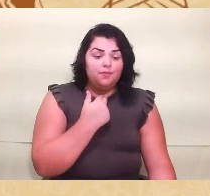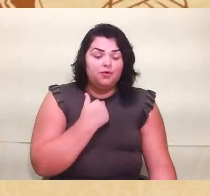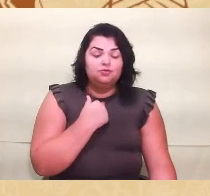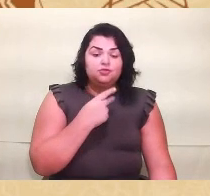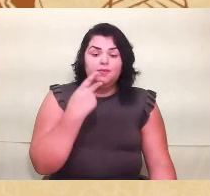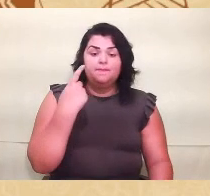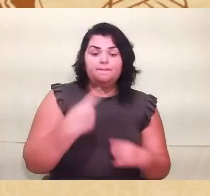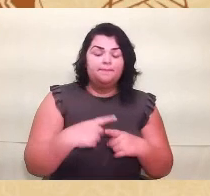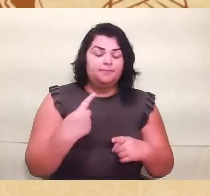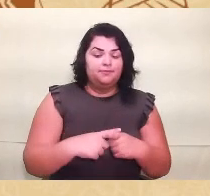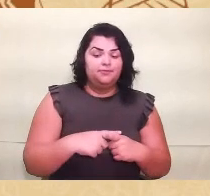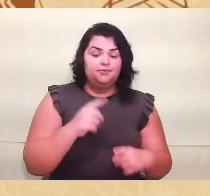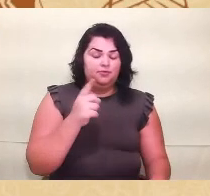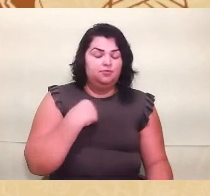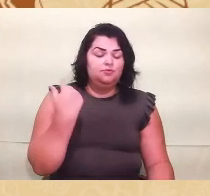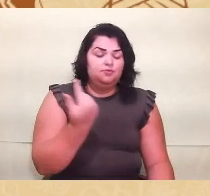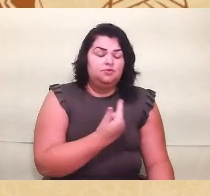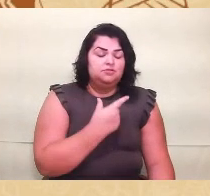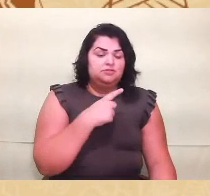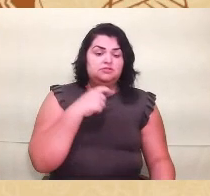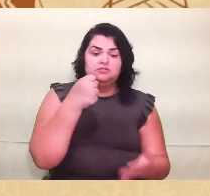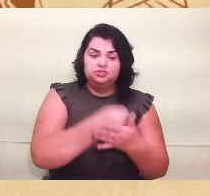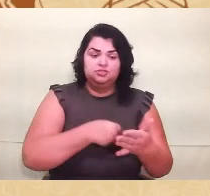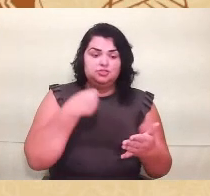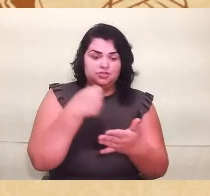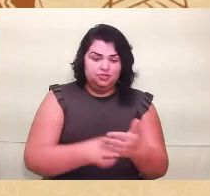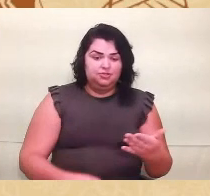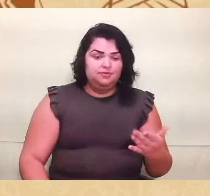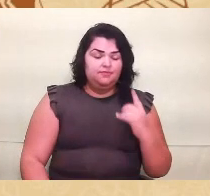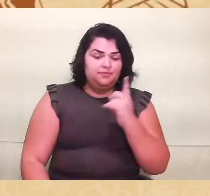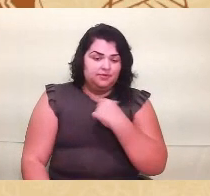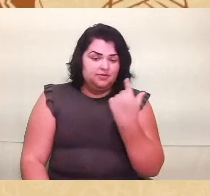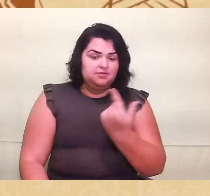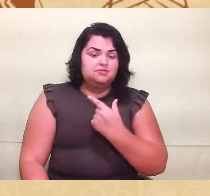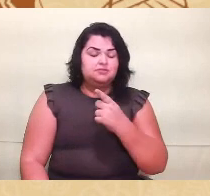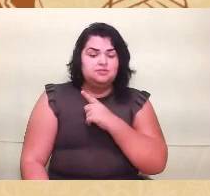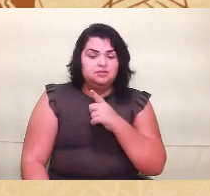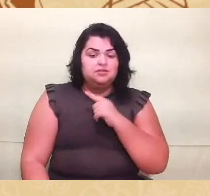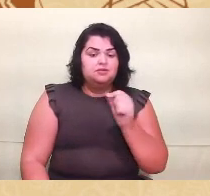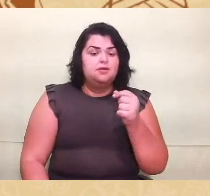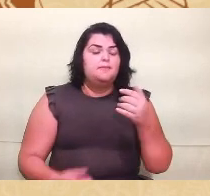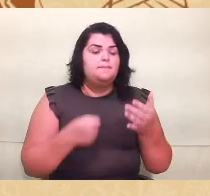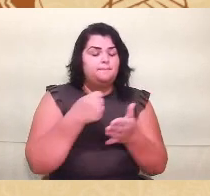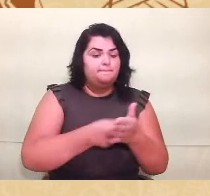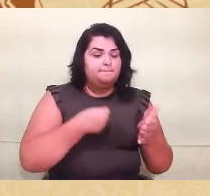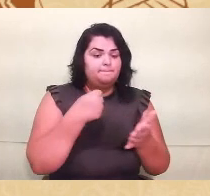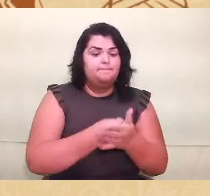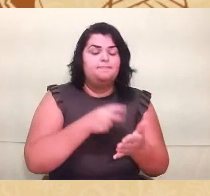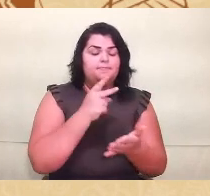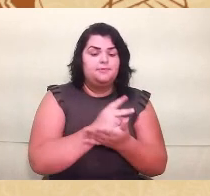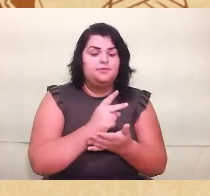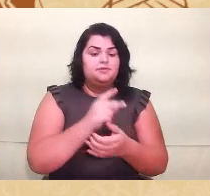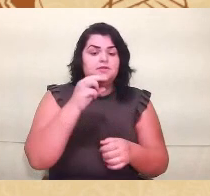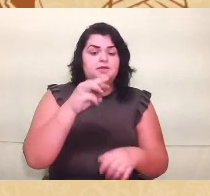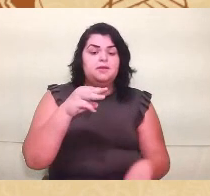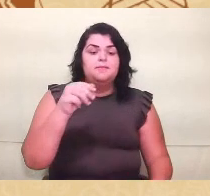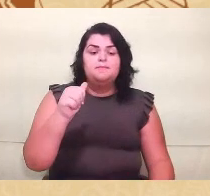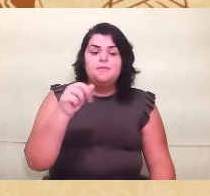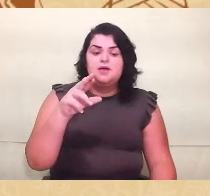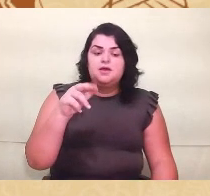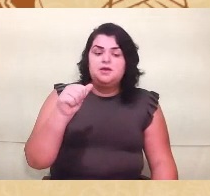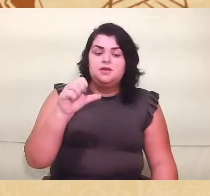nós, e vou insistir, nós somos Iandê, Iane, Ará, Massuí,